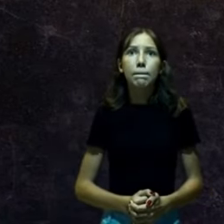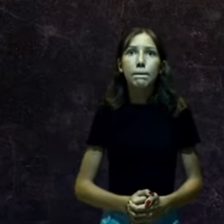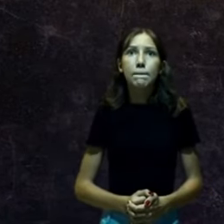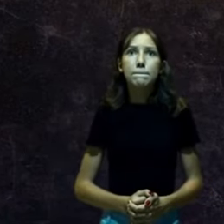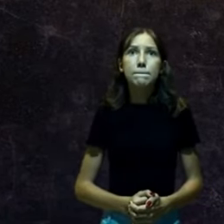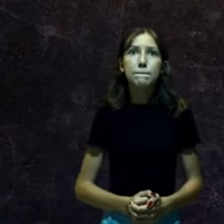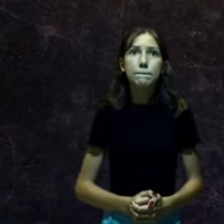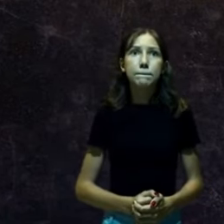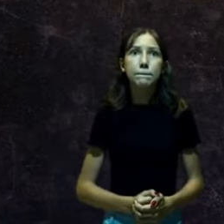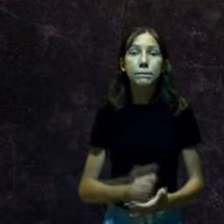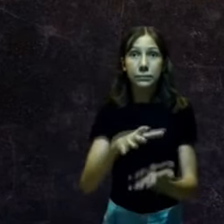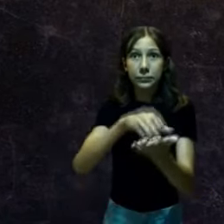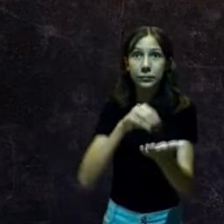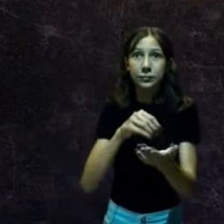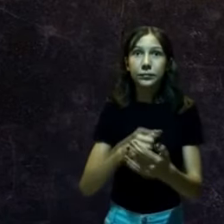1, 2, 3, vamos lá, irmãos.